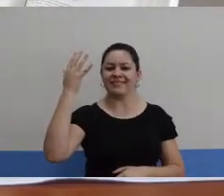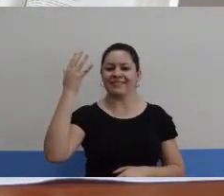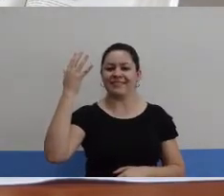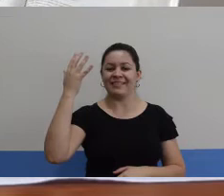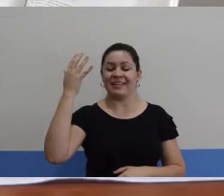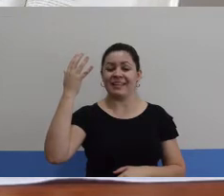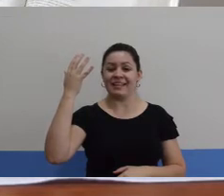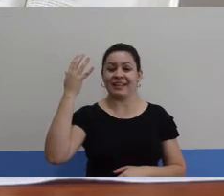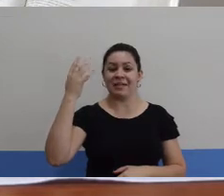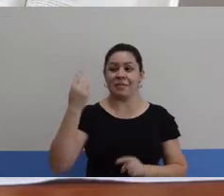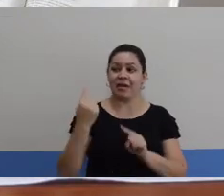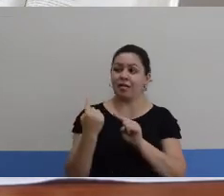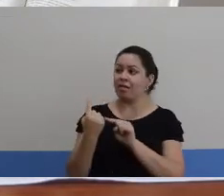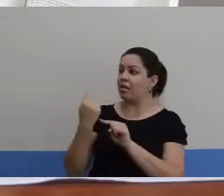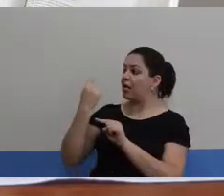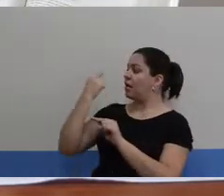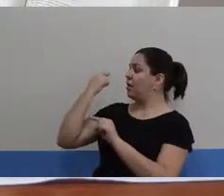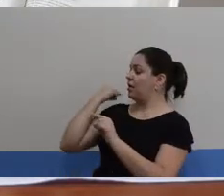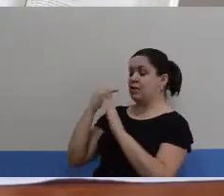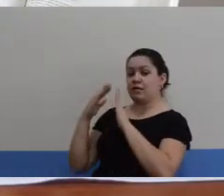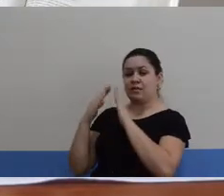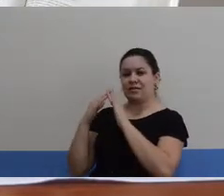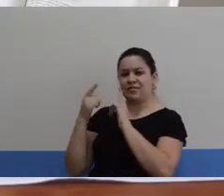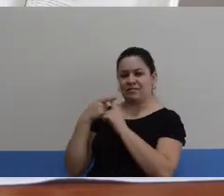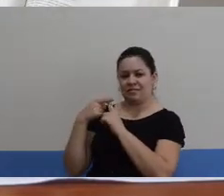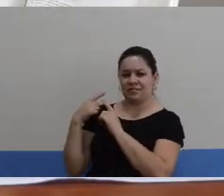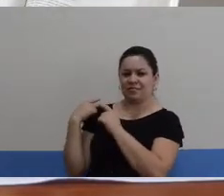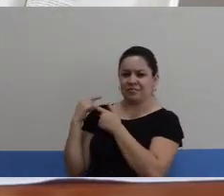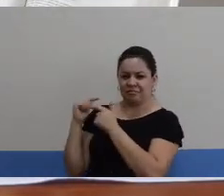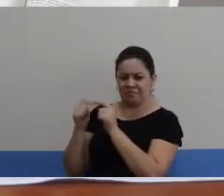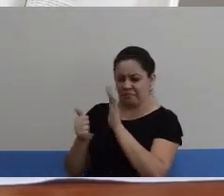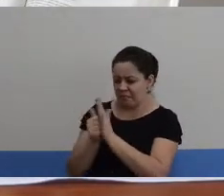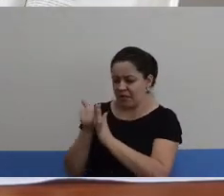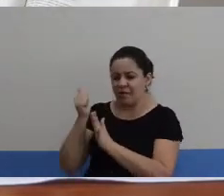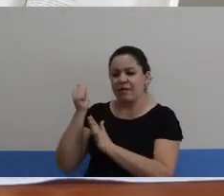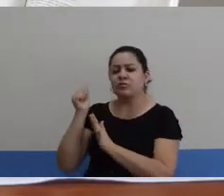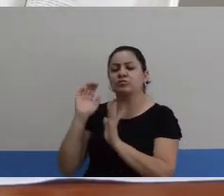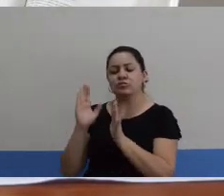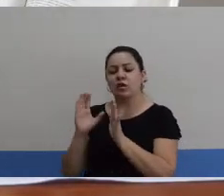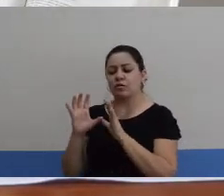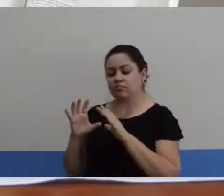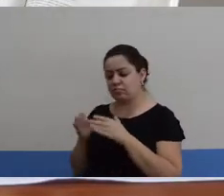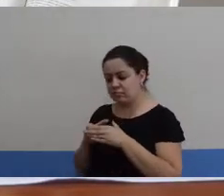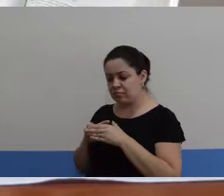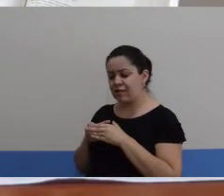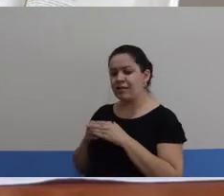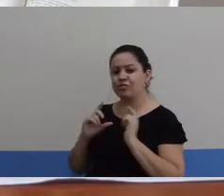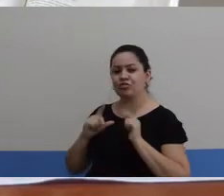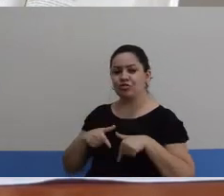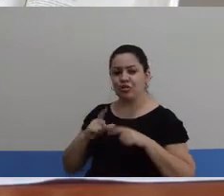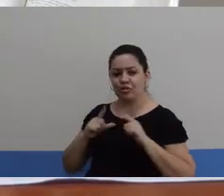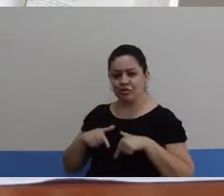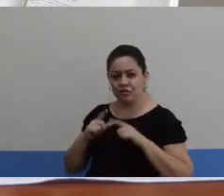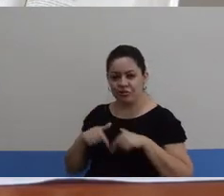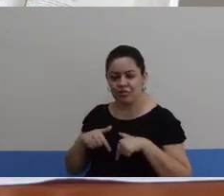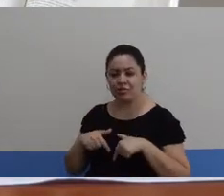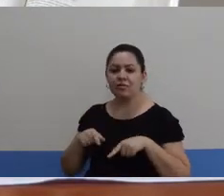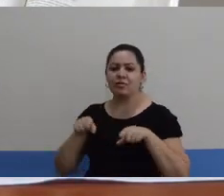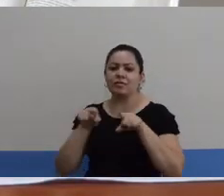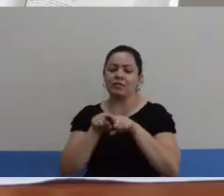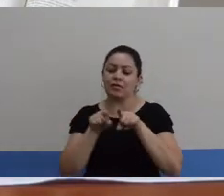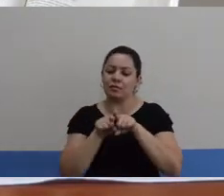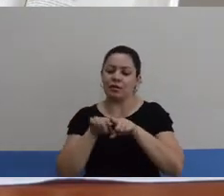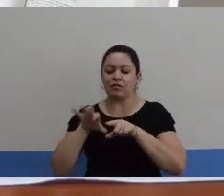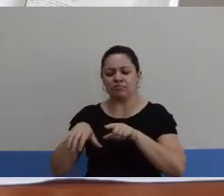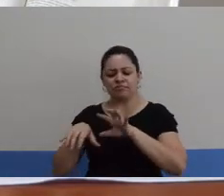a igreja primitiva já tivemos o Concílio de Jerusalém, outros concílios como o de Éfeso,